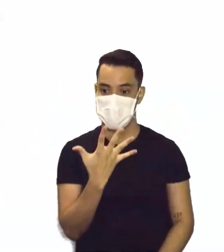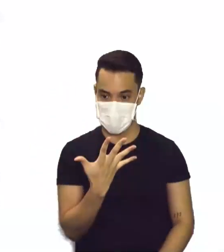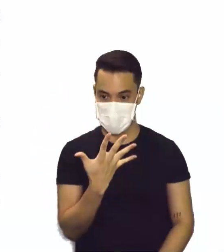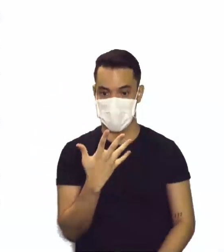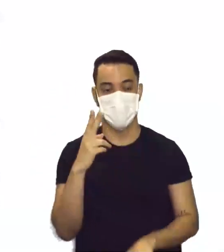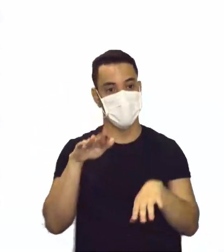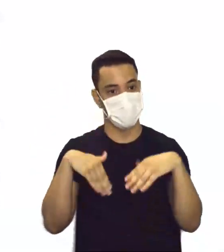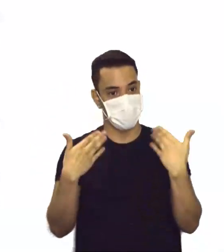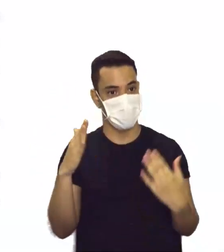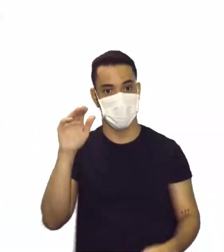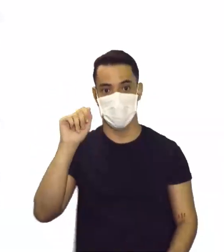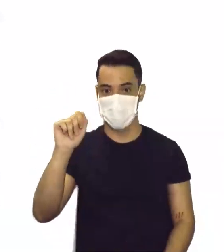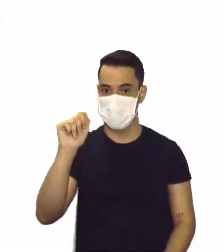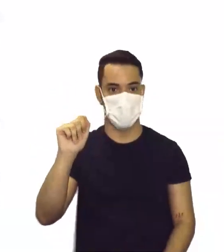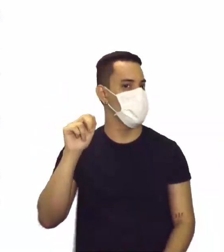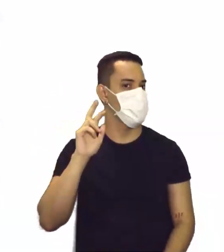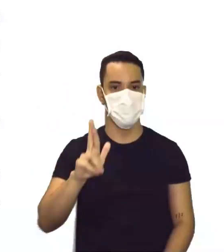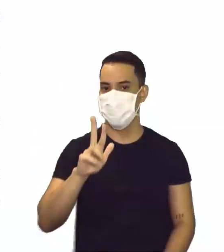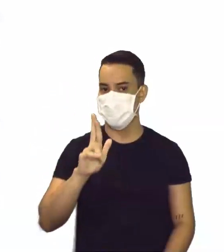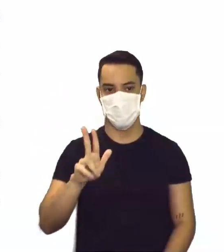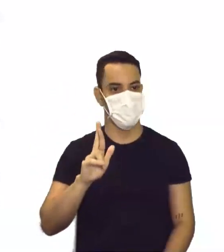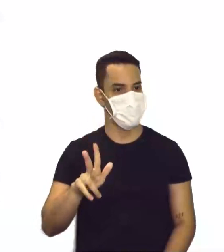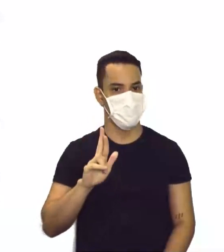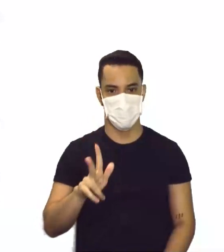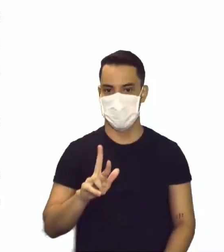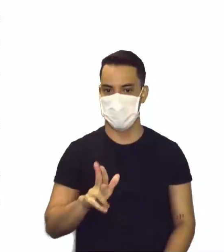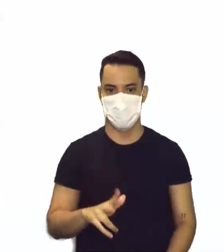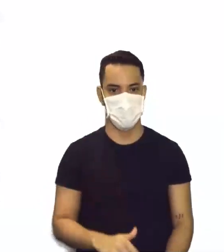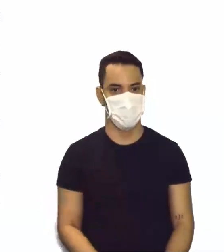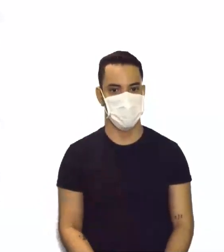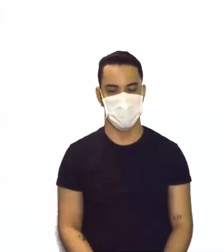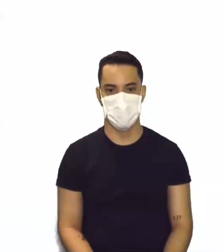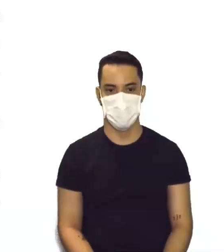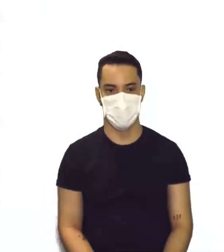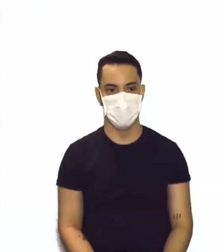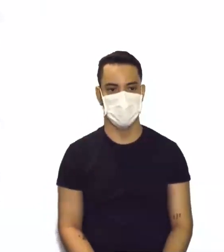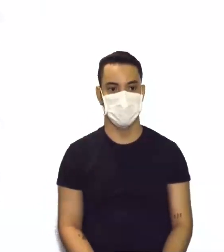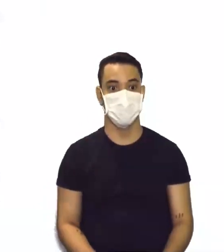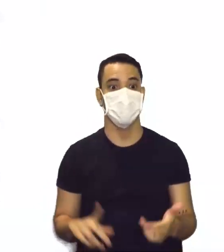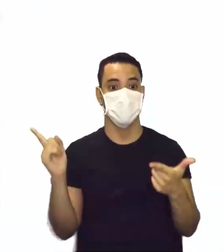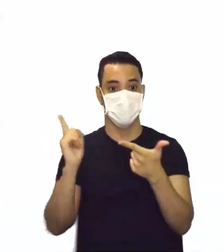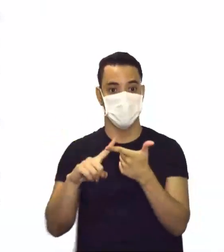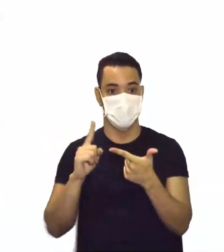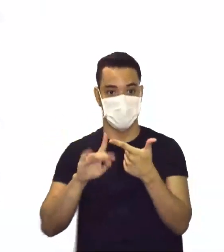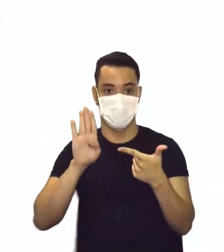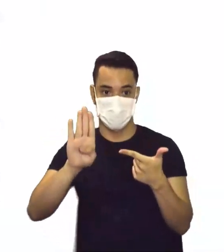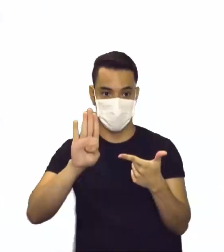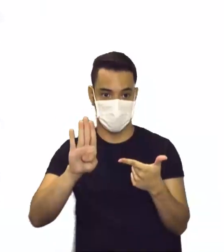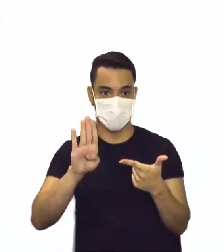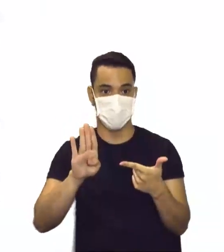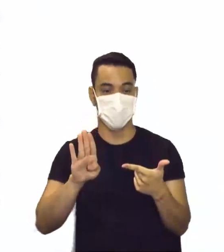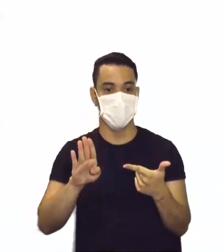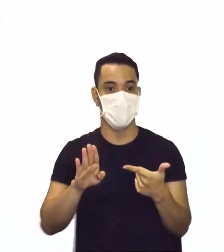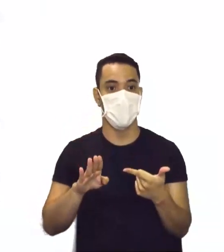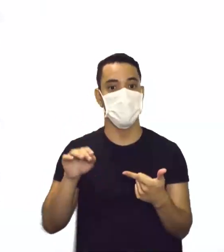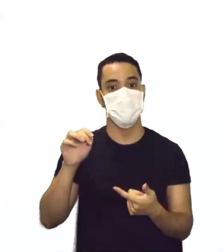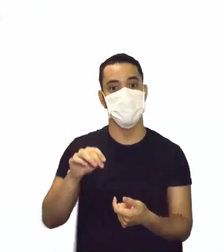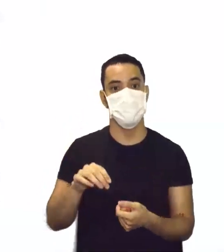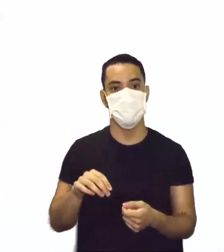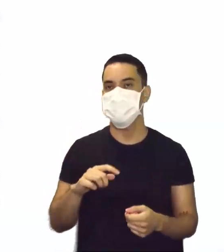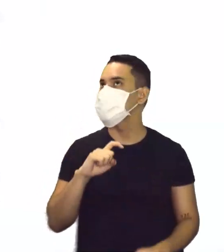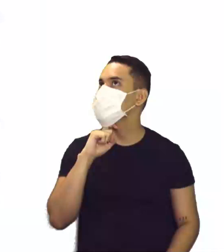condutoras. Então a letra A não entra aqui. Na letra B, o que ele fala? Em